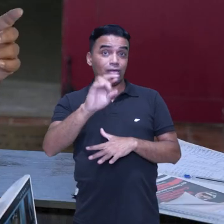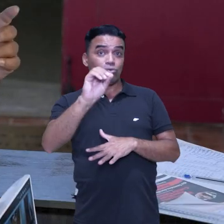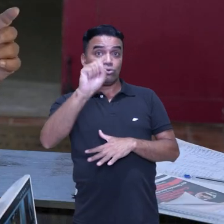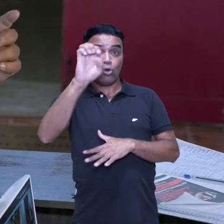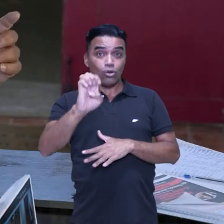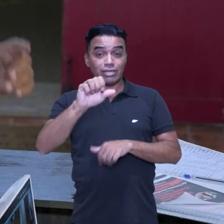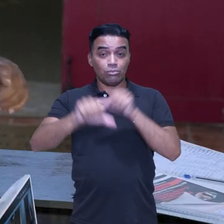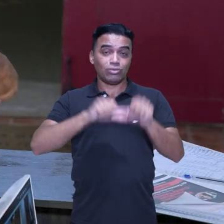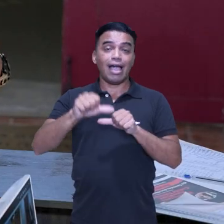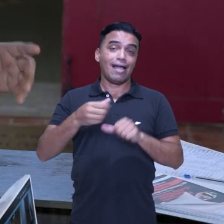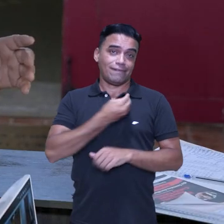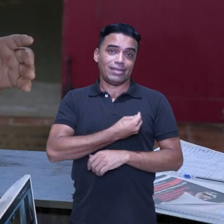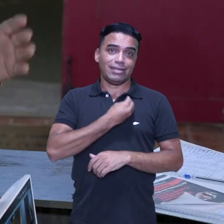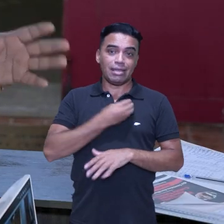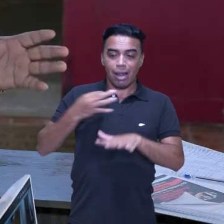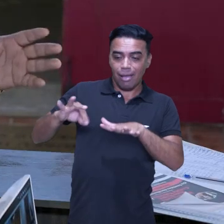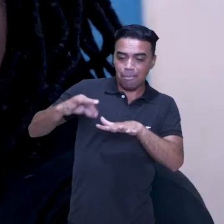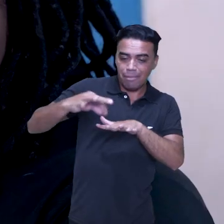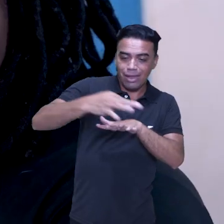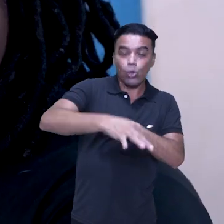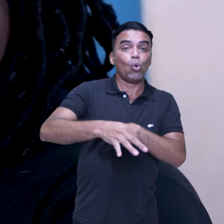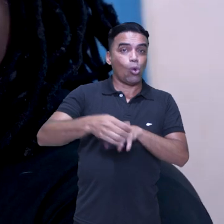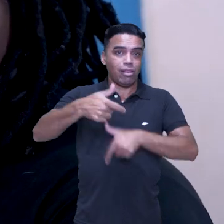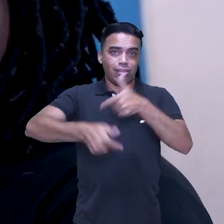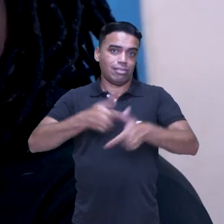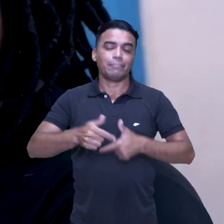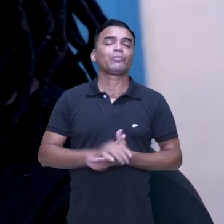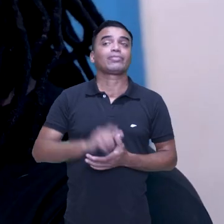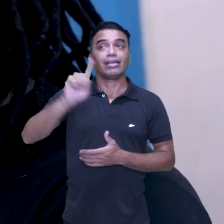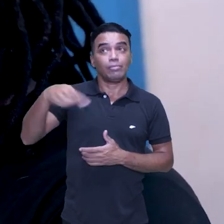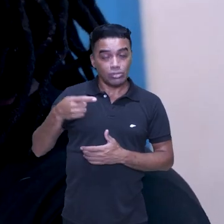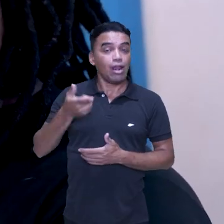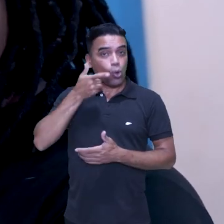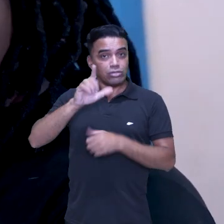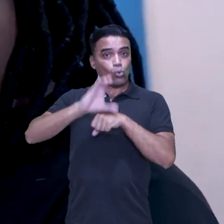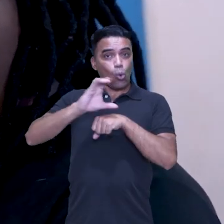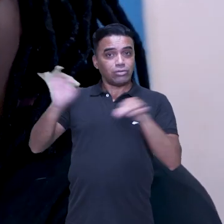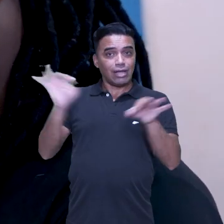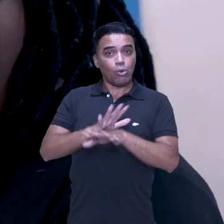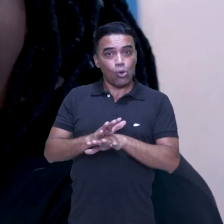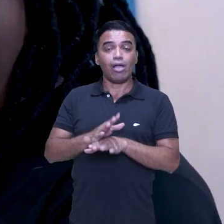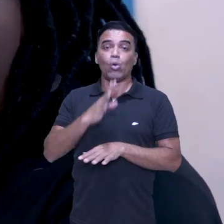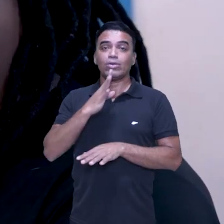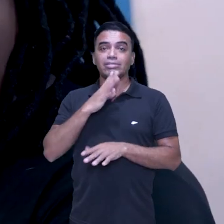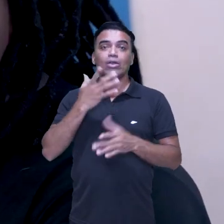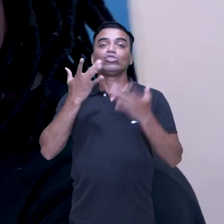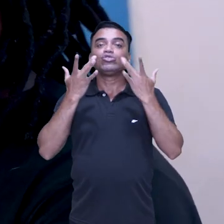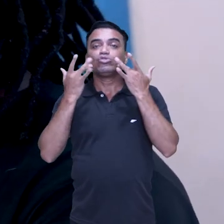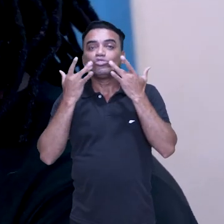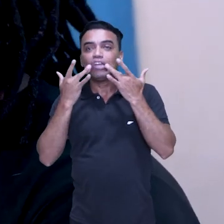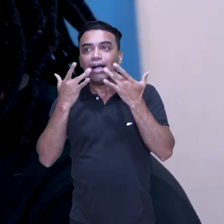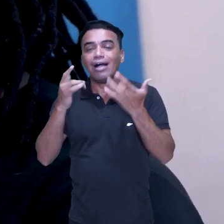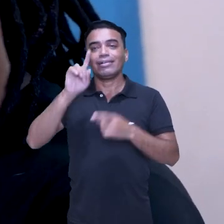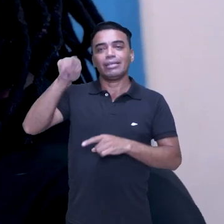de manicure para se tornar manicure. Depois que Rose se tornou manicure, ela conheceu o teatro, e depois do teatro